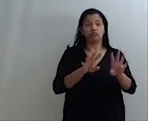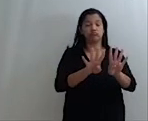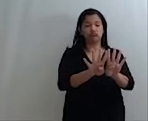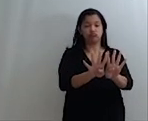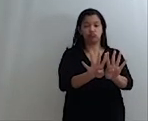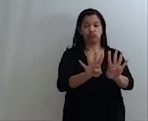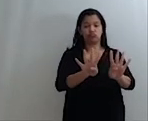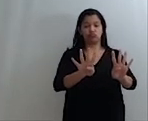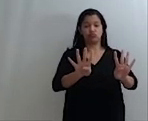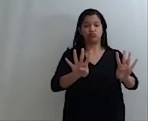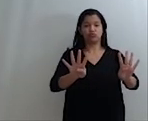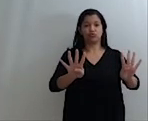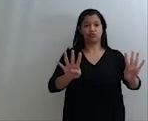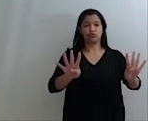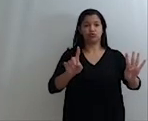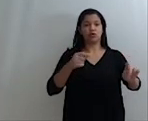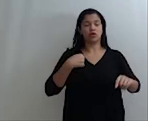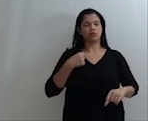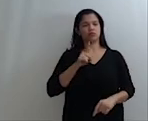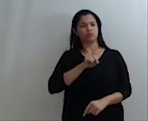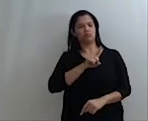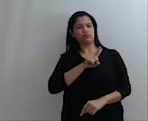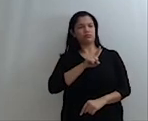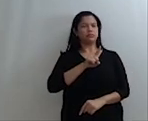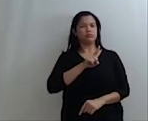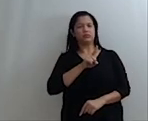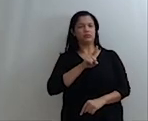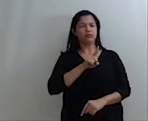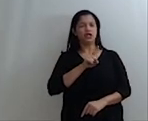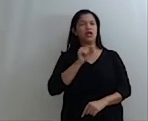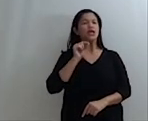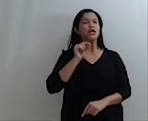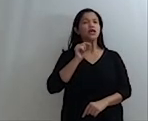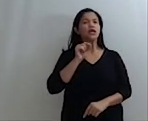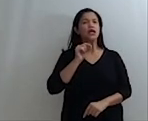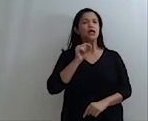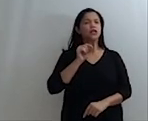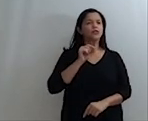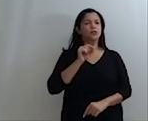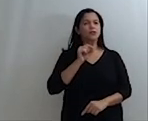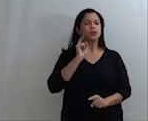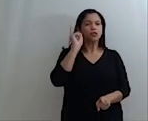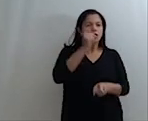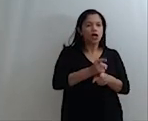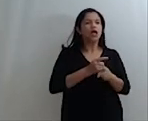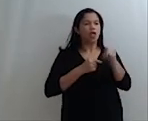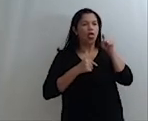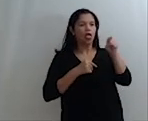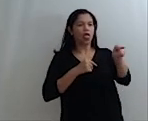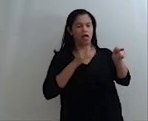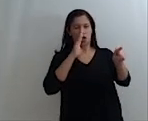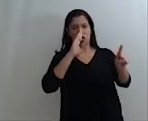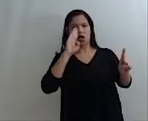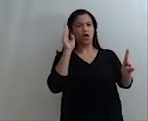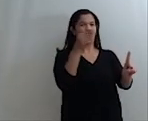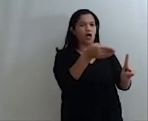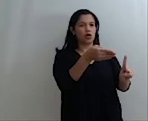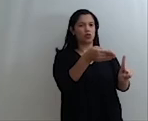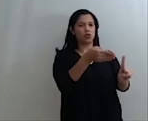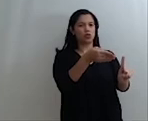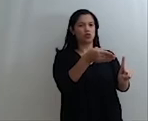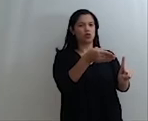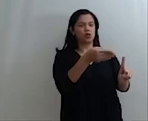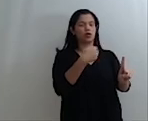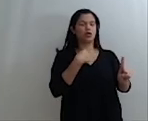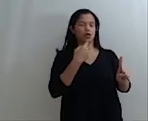de possíveis suspeitos né a serem confrontados pelo pelo pela vítima ou pela